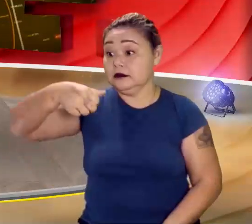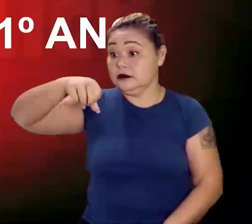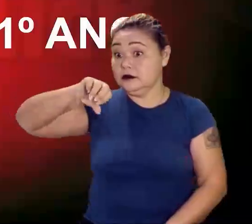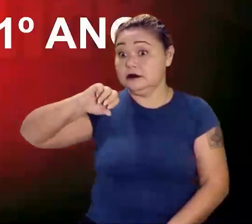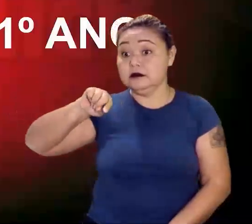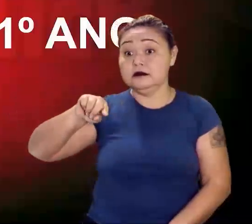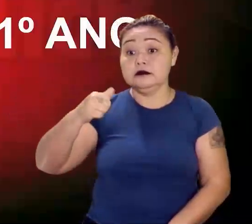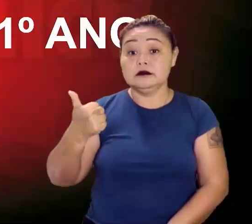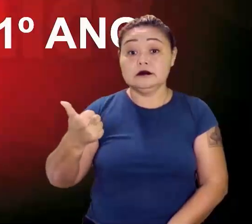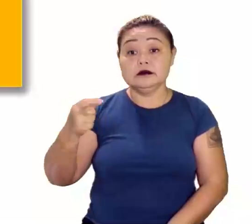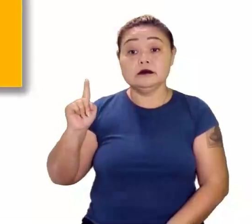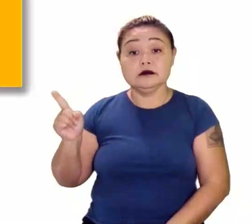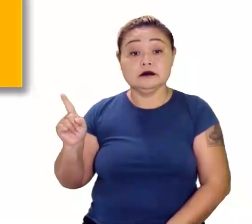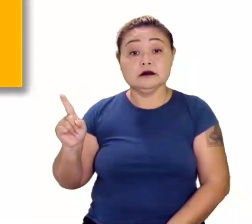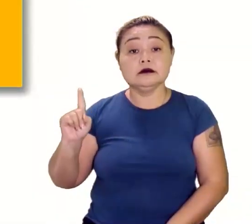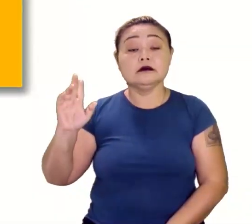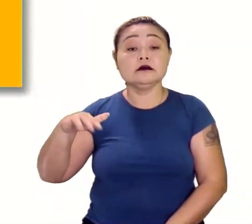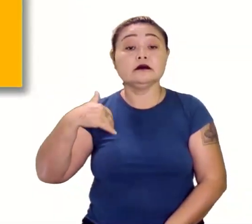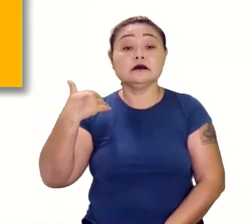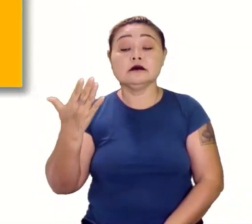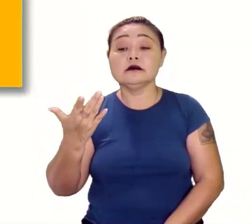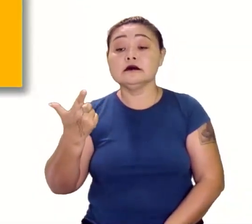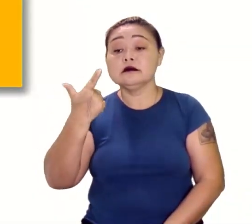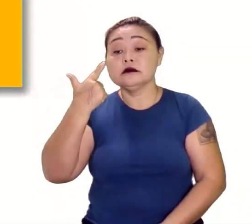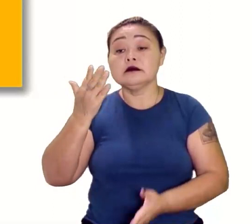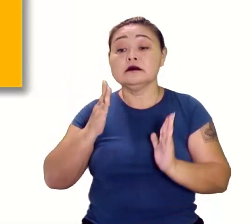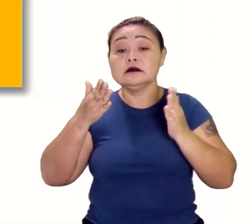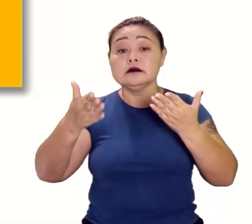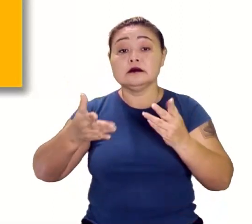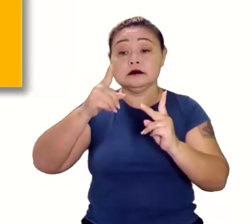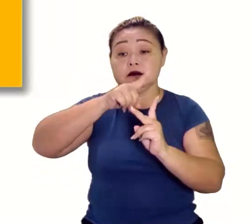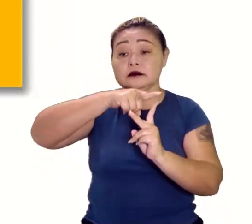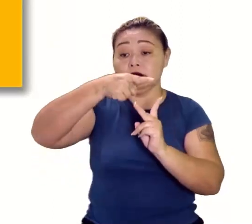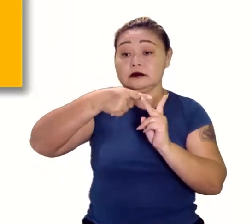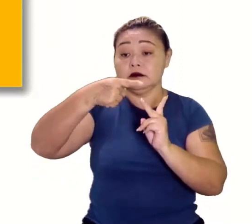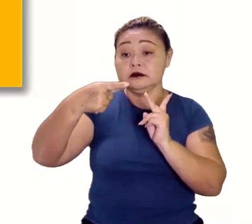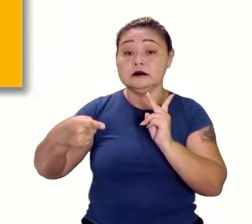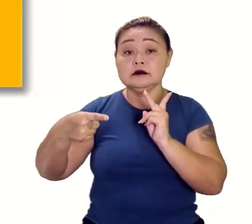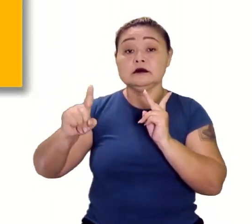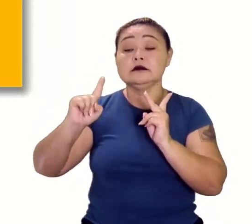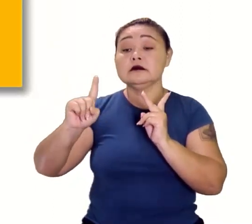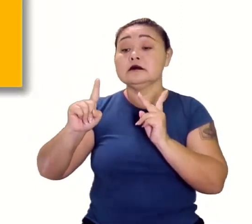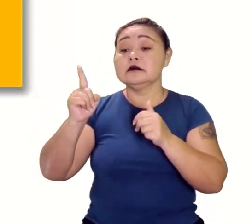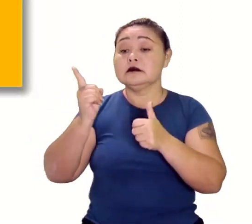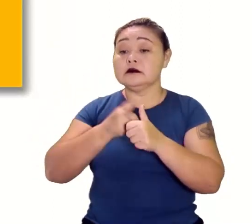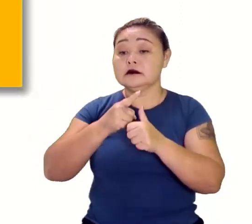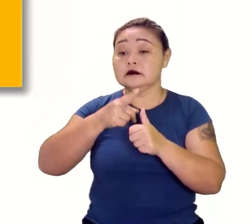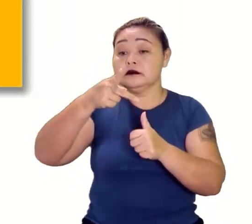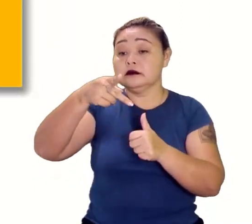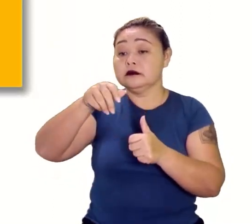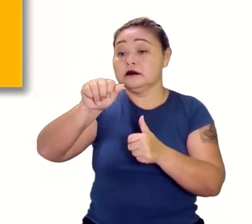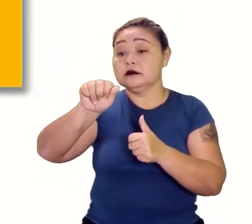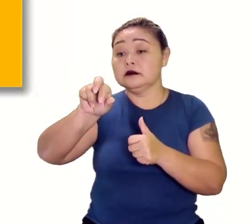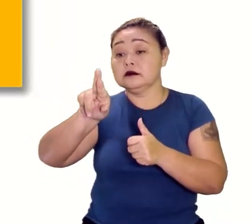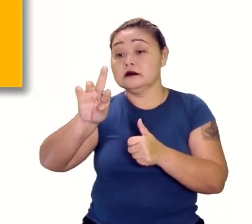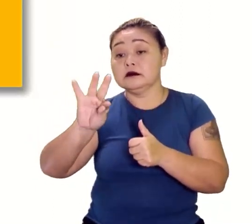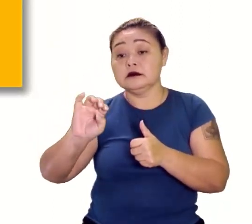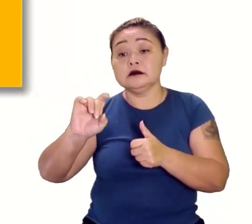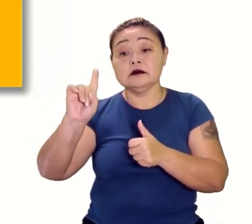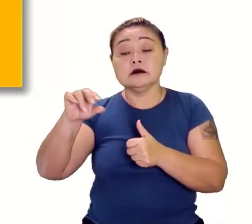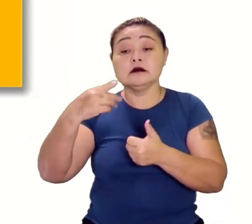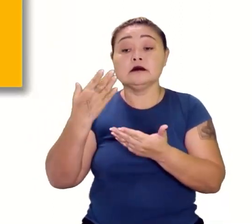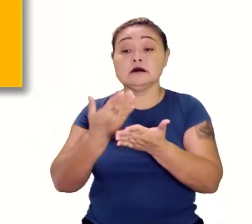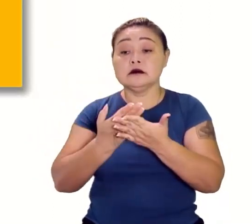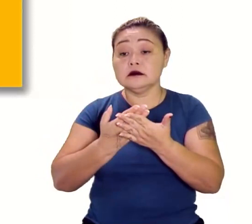vamos estudar. Olha lá. Então, a gente vai ver a parte de radiciação, né? A sua primeira parte, porque vamos estudar em 2